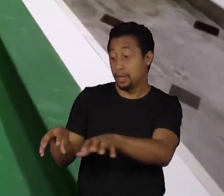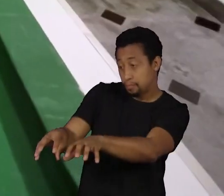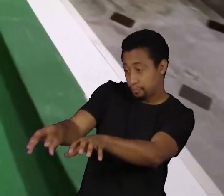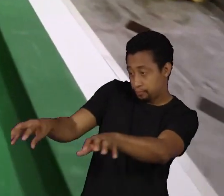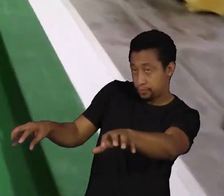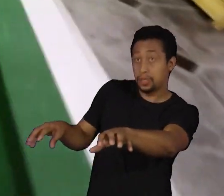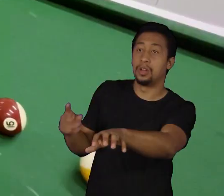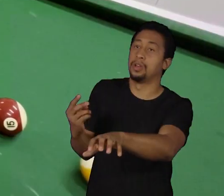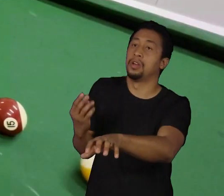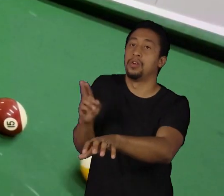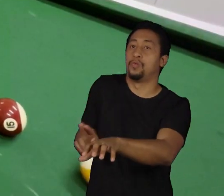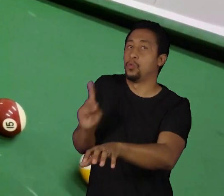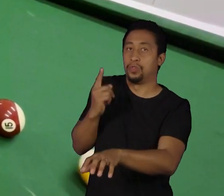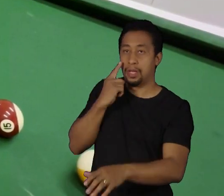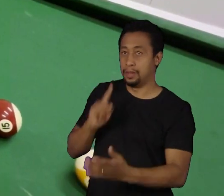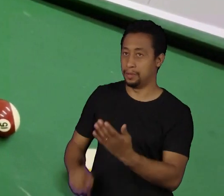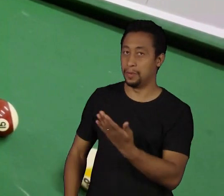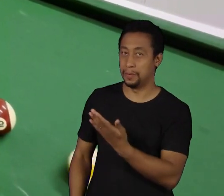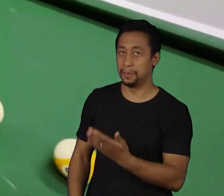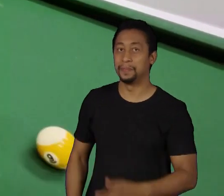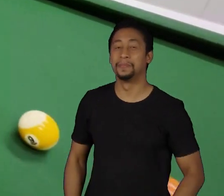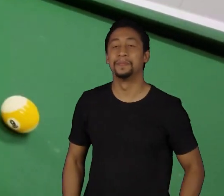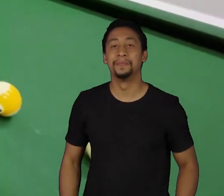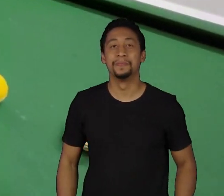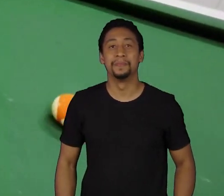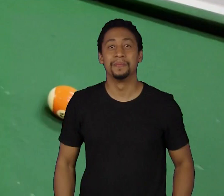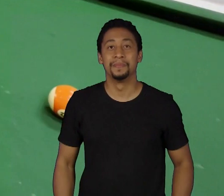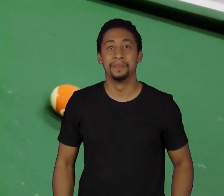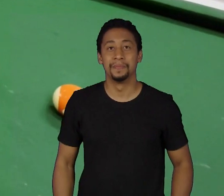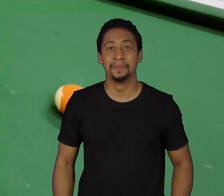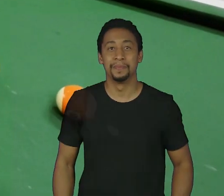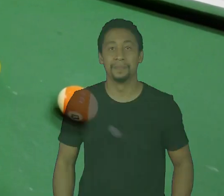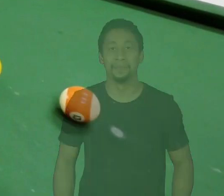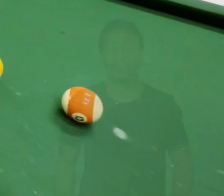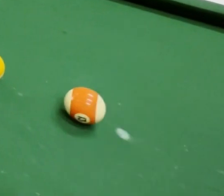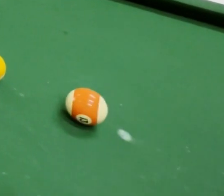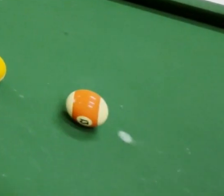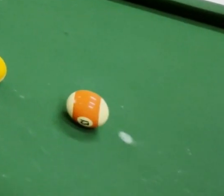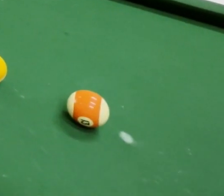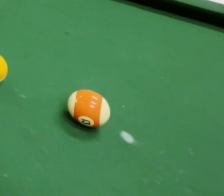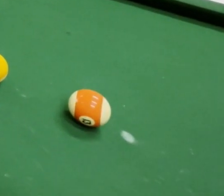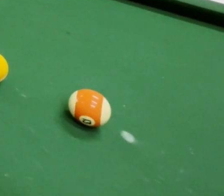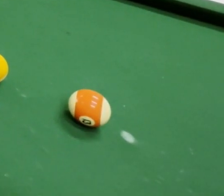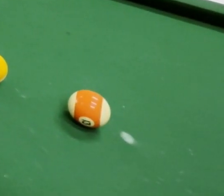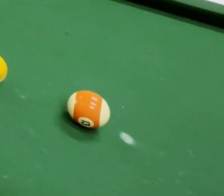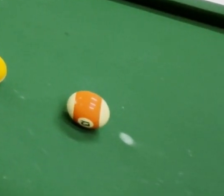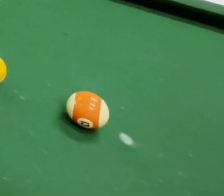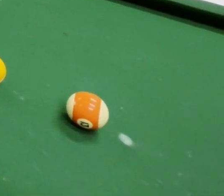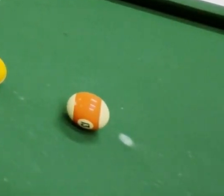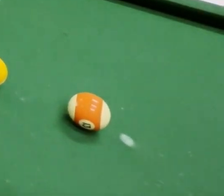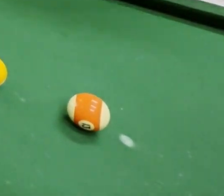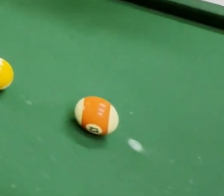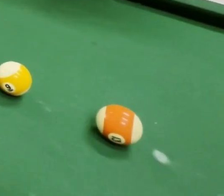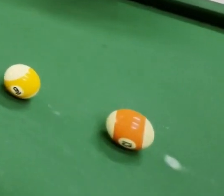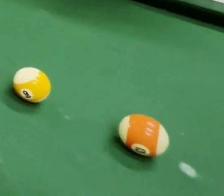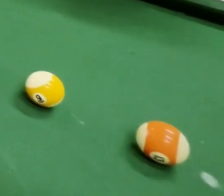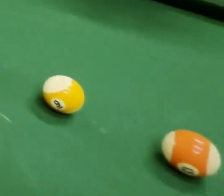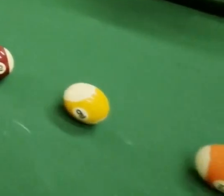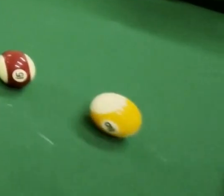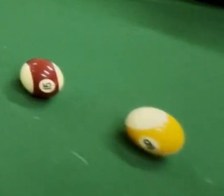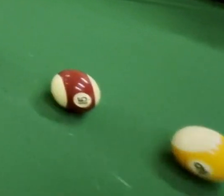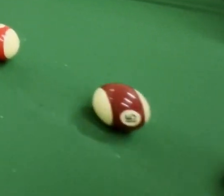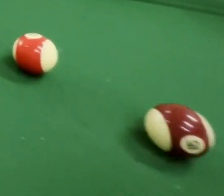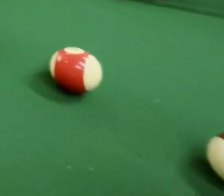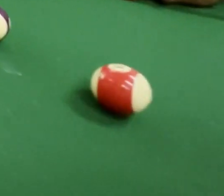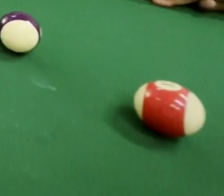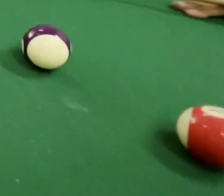3. É o rei da sinuquinha, Baianinho de Mauá. Olha o bruxo em ação de taco na mão. Galera, se